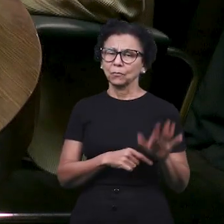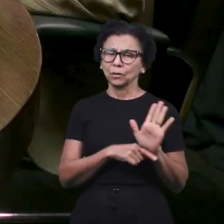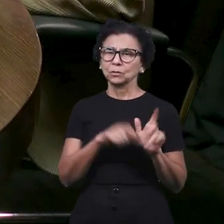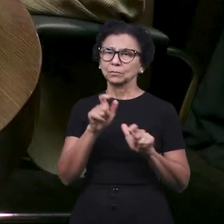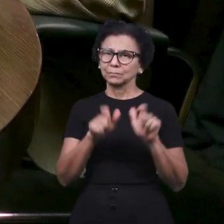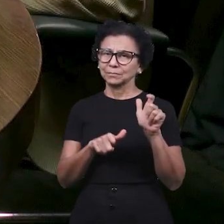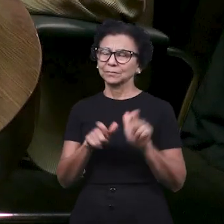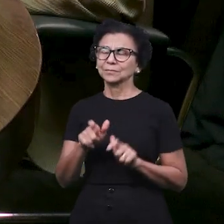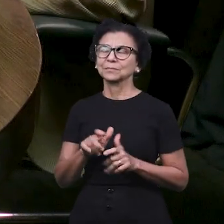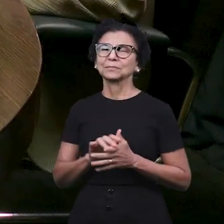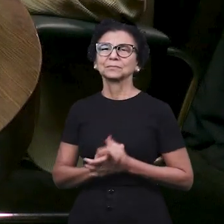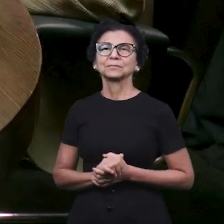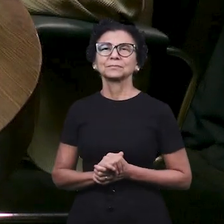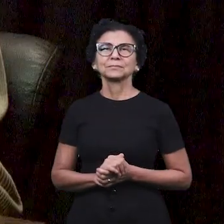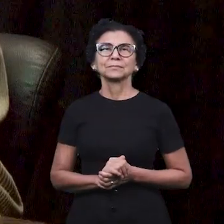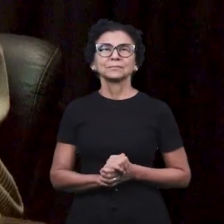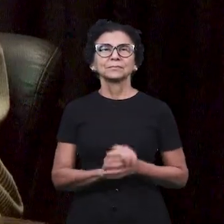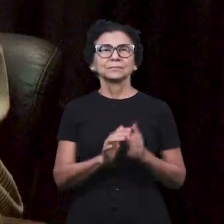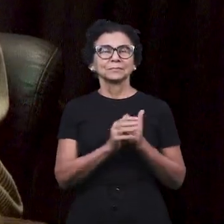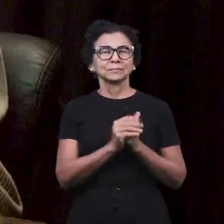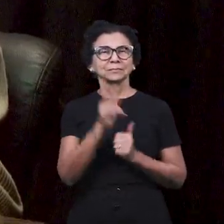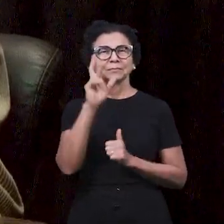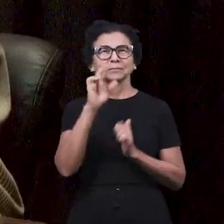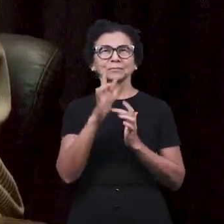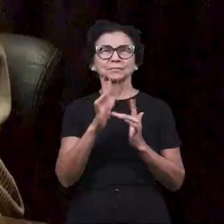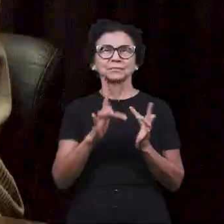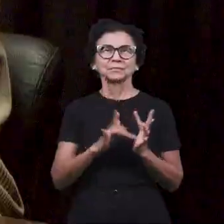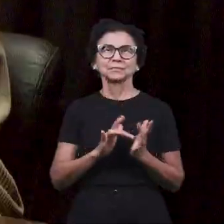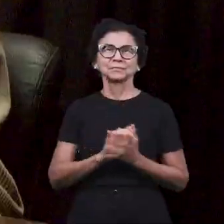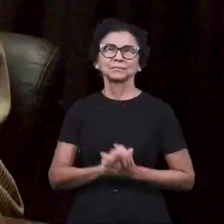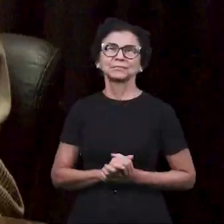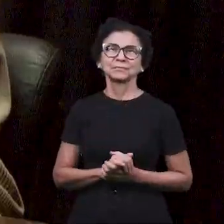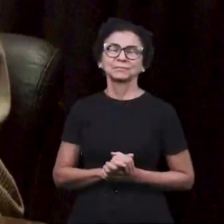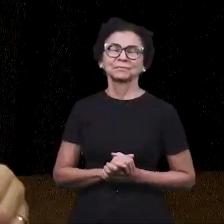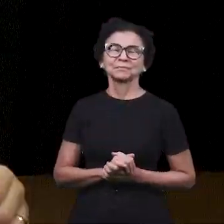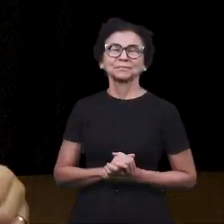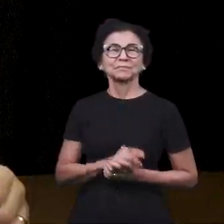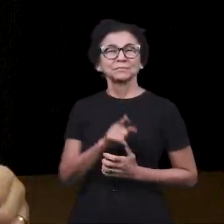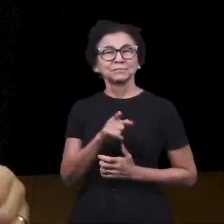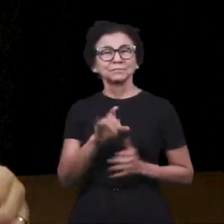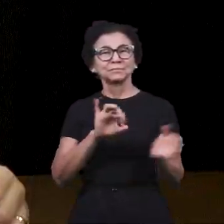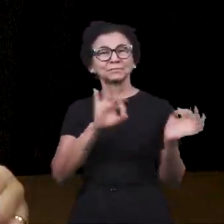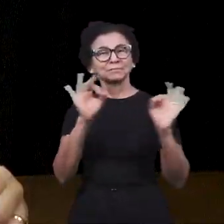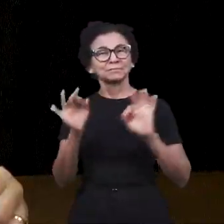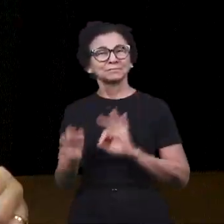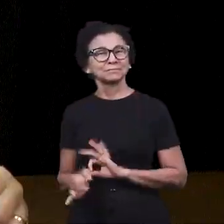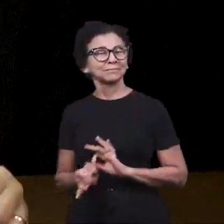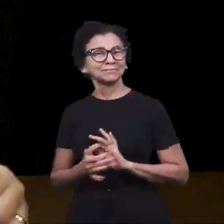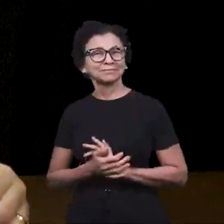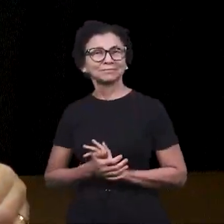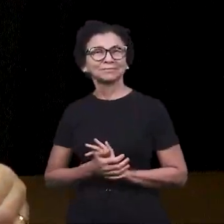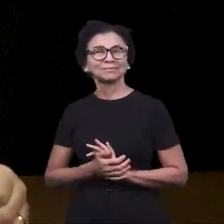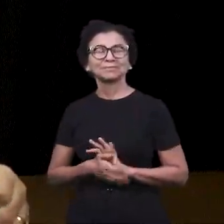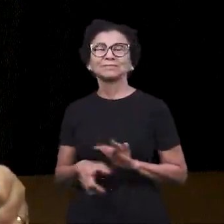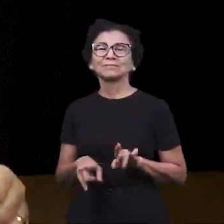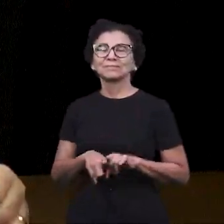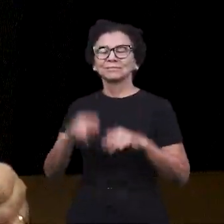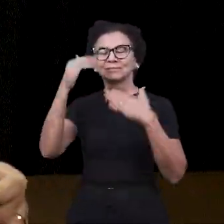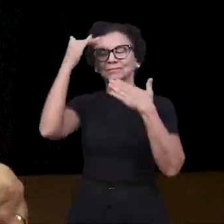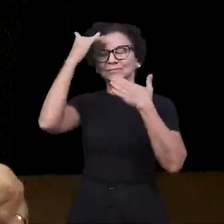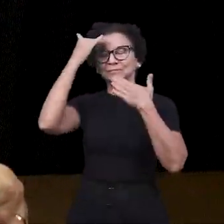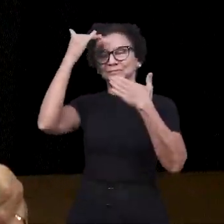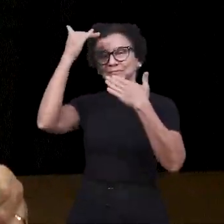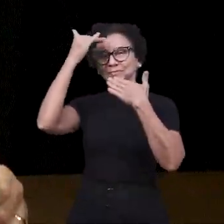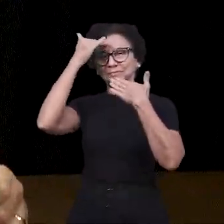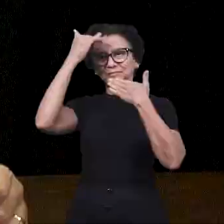ajudarão a muitos. Muito obrigado. Amém. A paz do Senhor a todos. A você que nos assiste, também o nosso